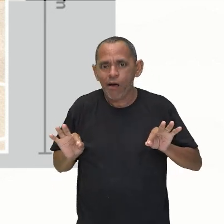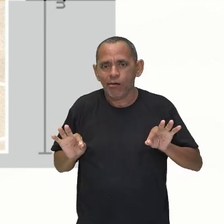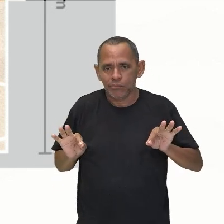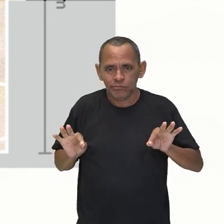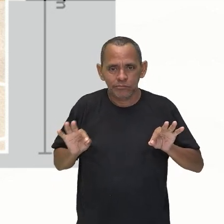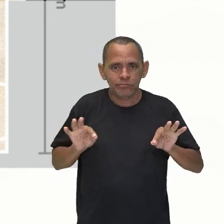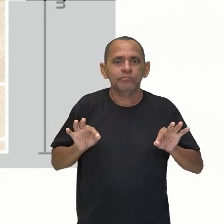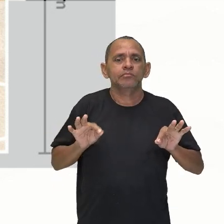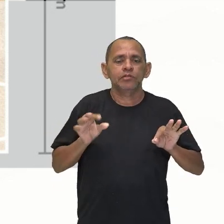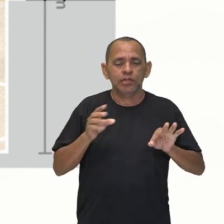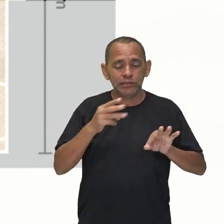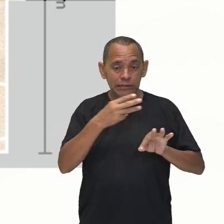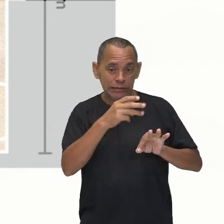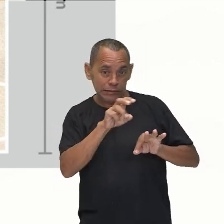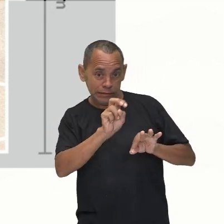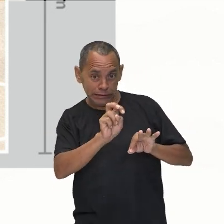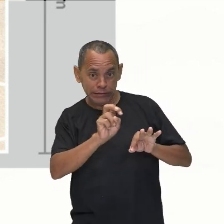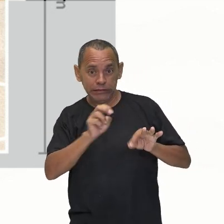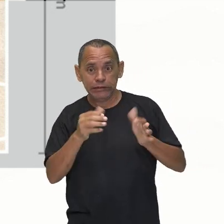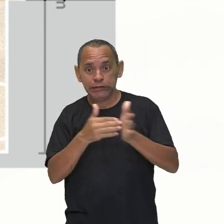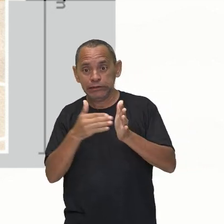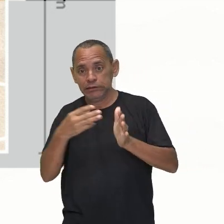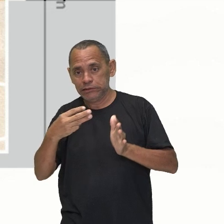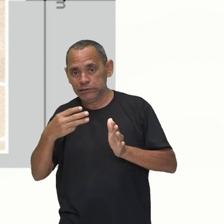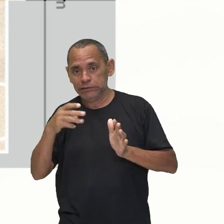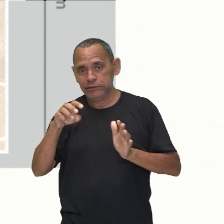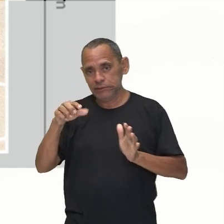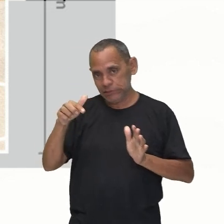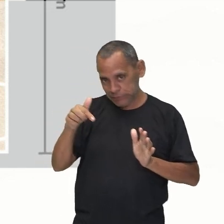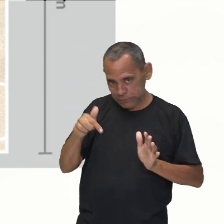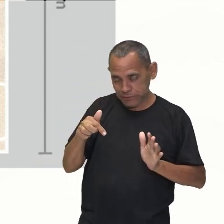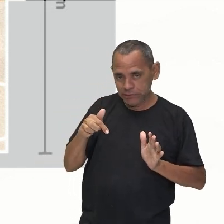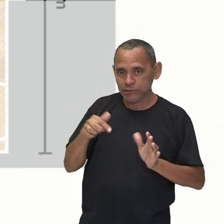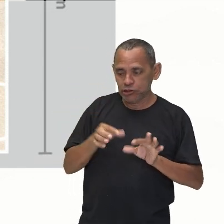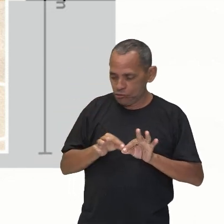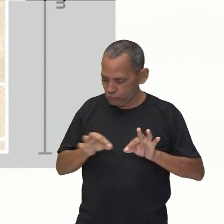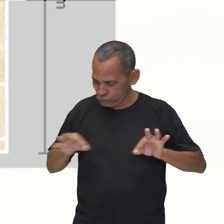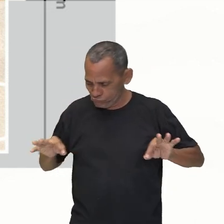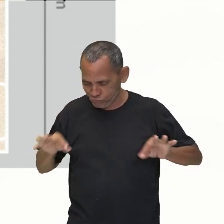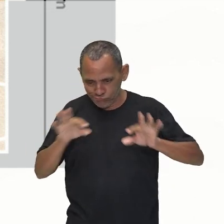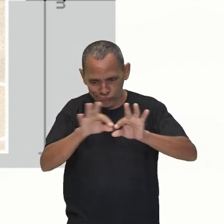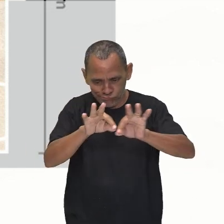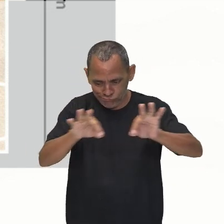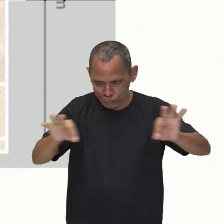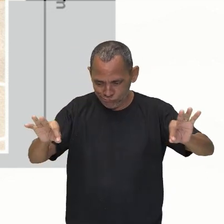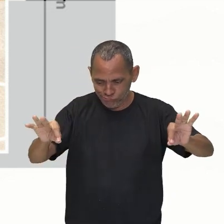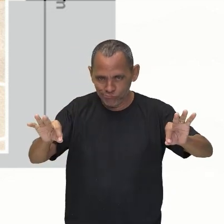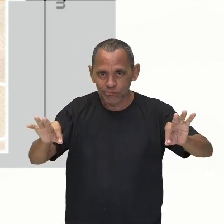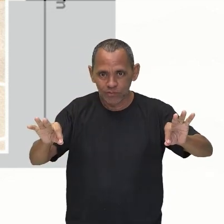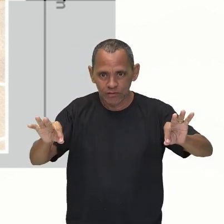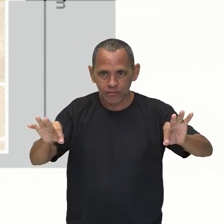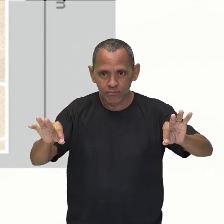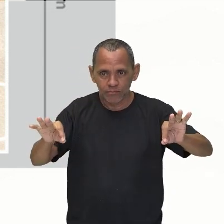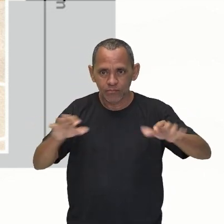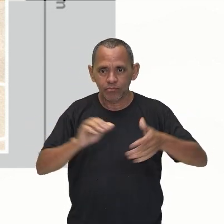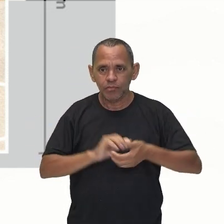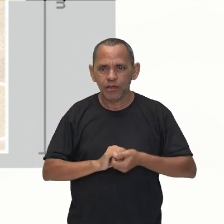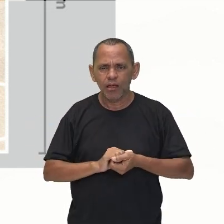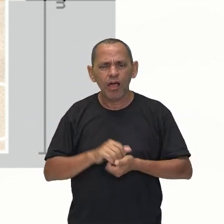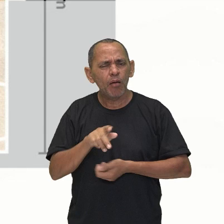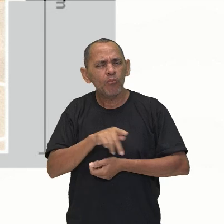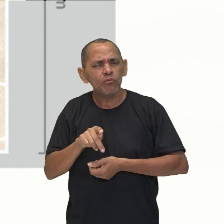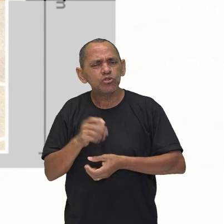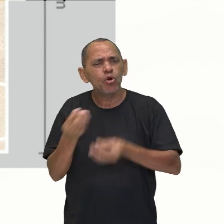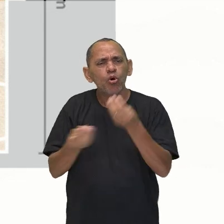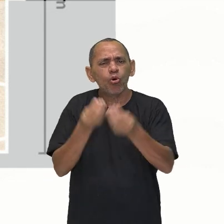até 37 metros de comprimento nas linhas laterais. Mas, professor, como é que